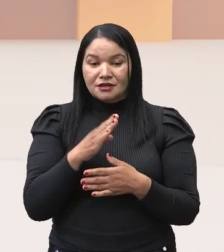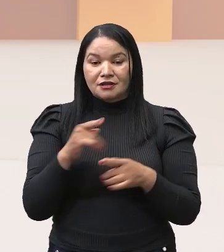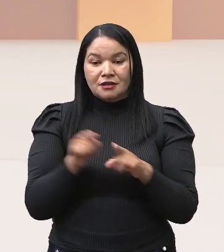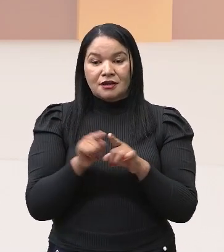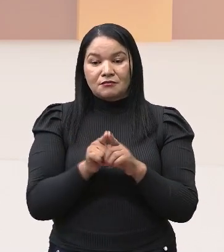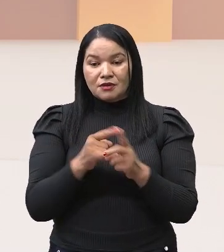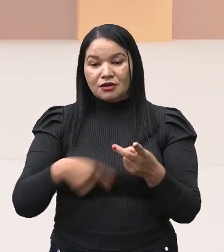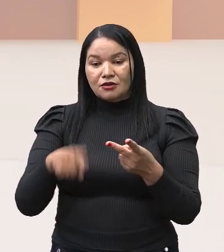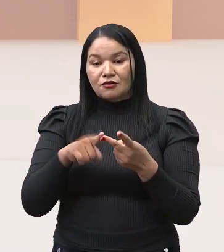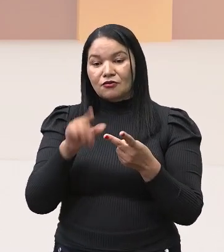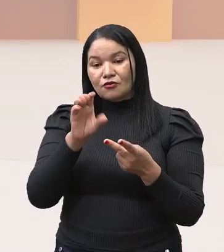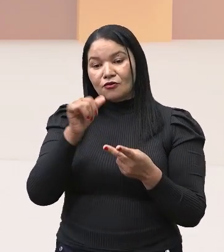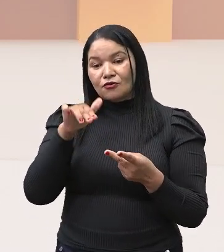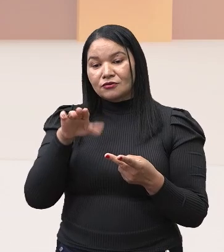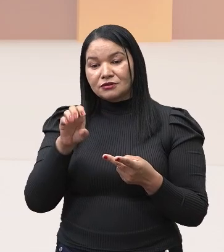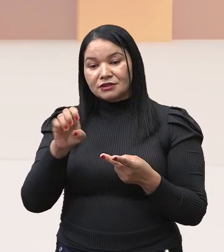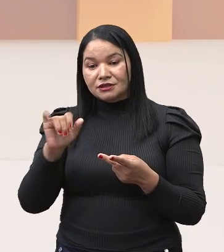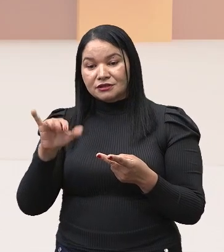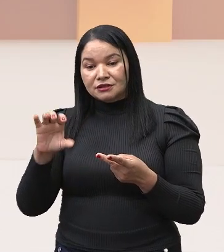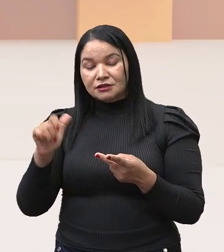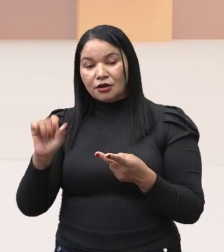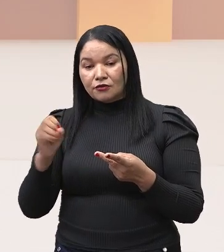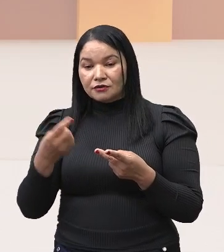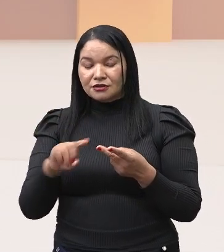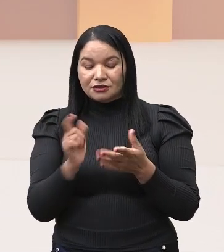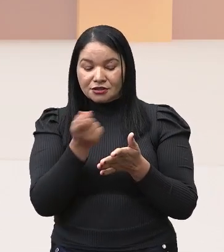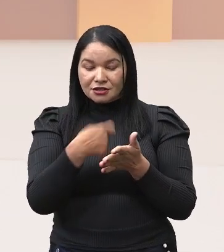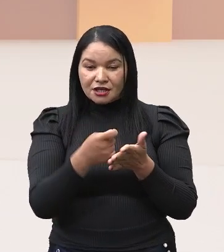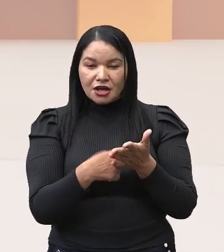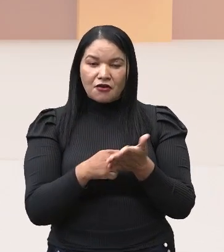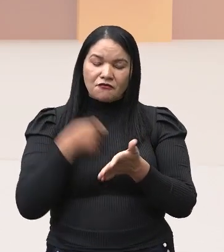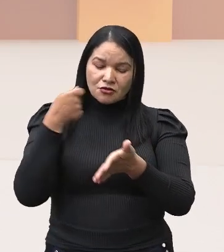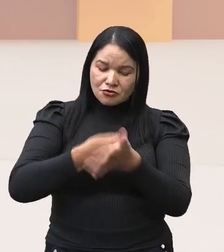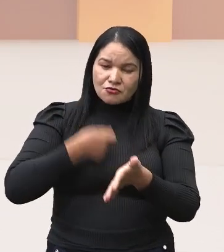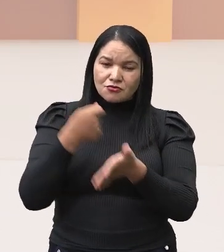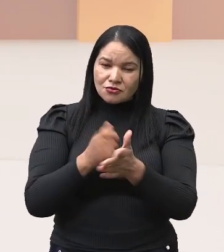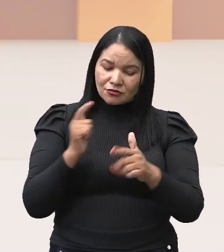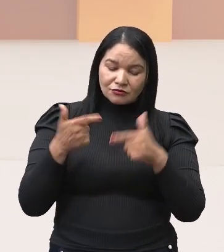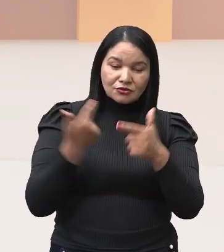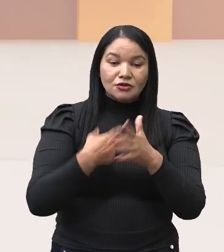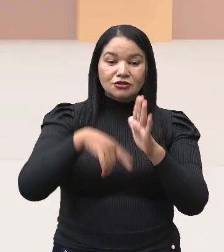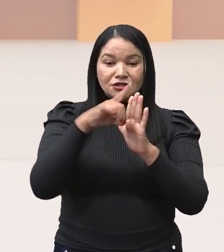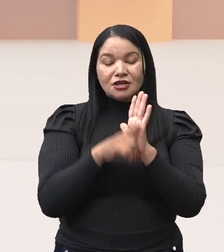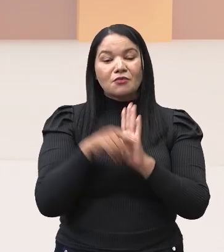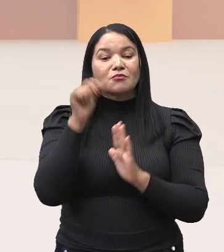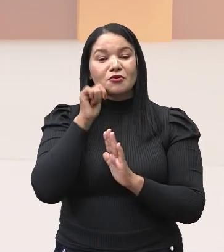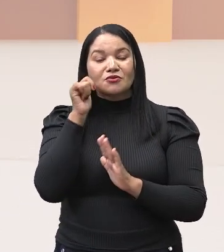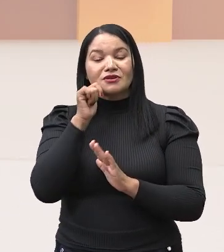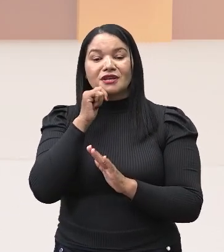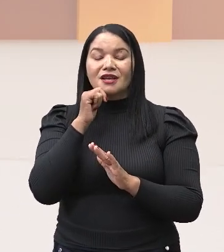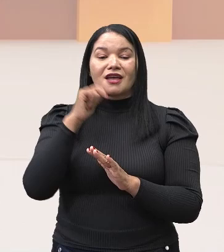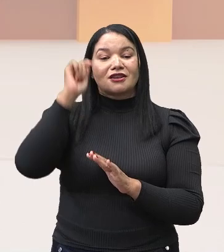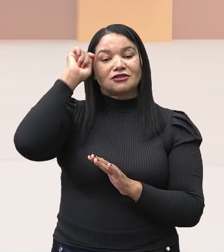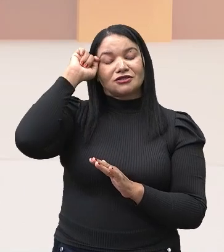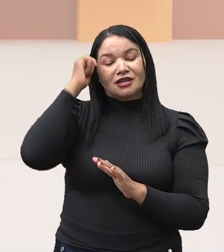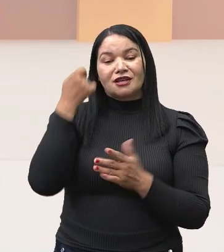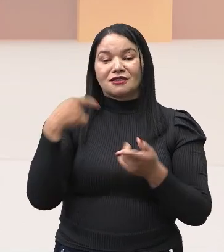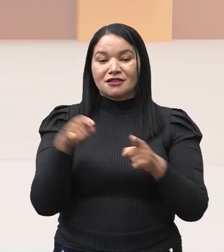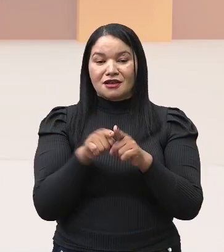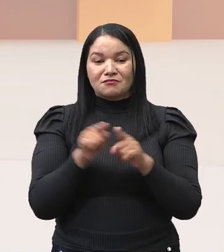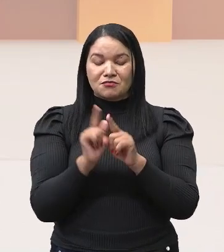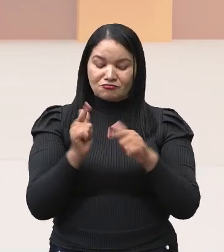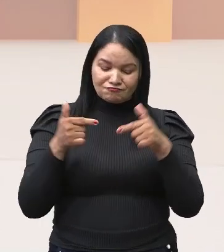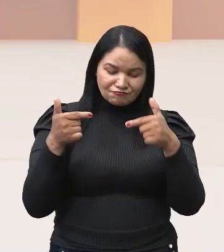Conceição Evaristo, que escreve e luta aí pelos direitos das mulheres negras, evidenciando a luta